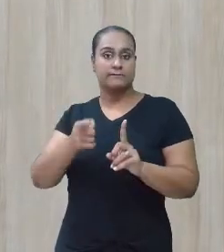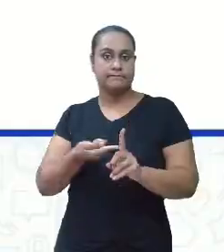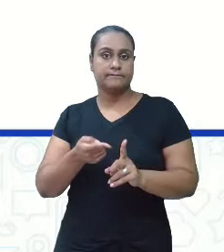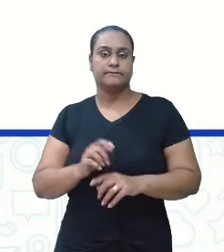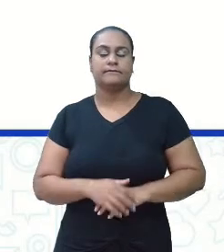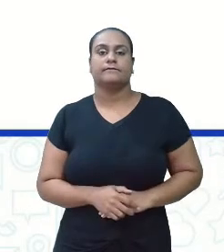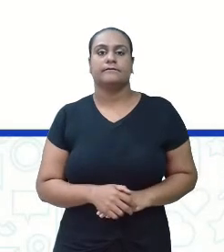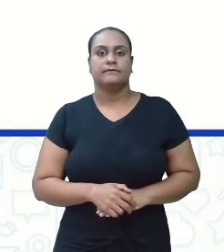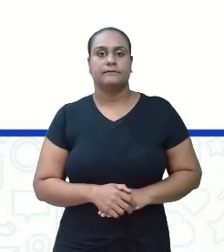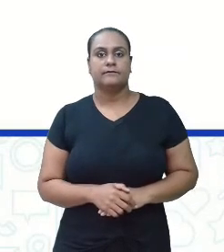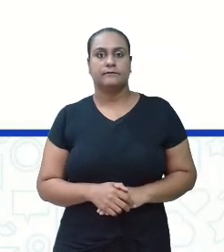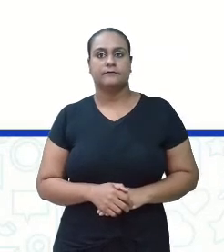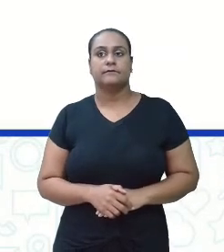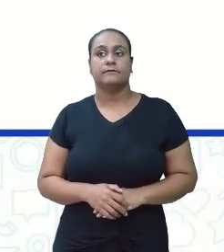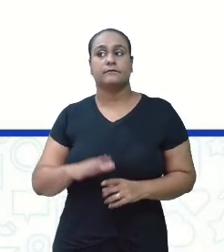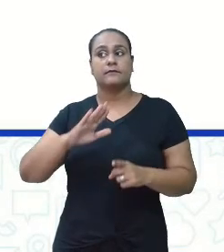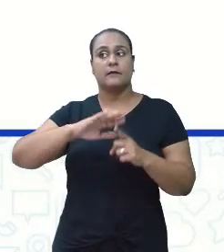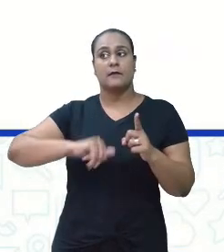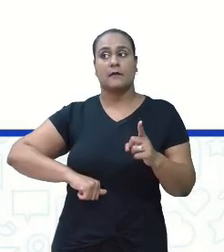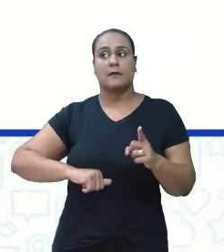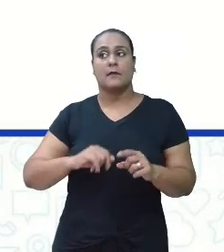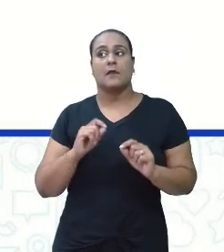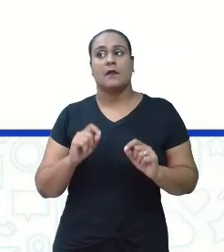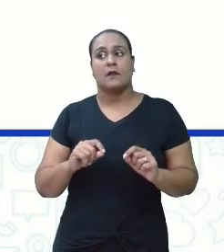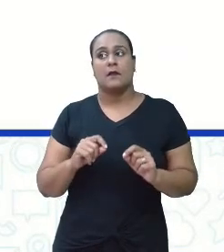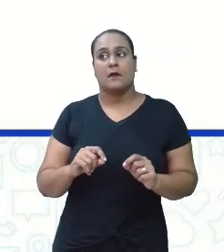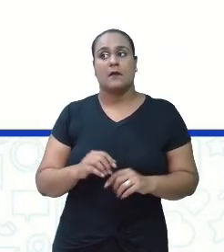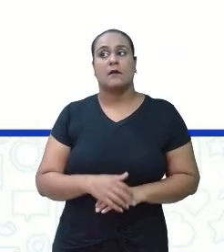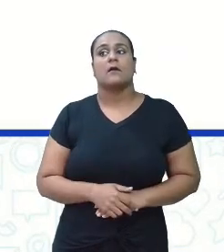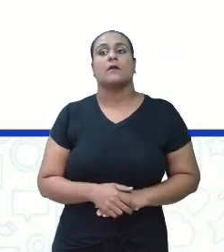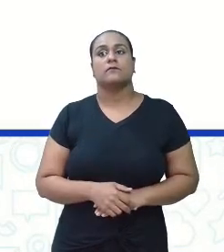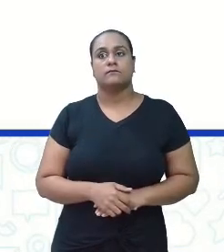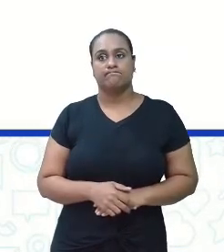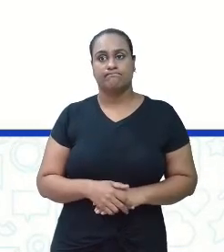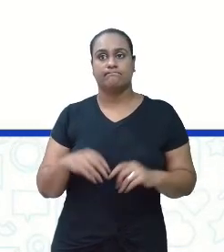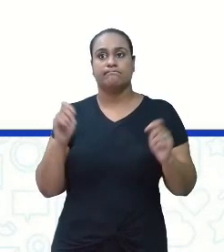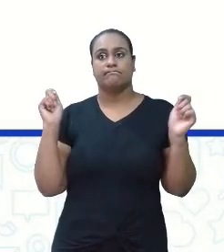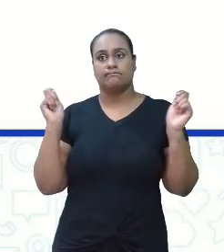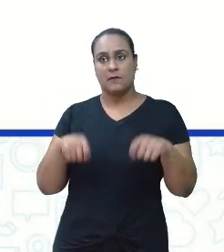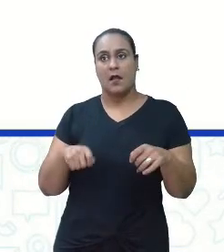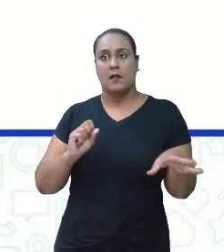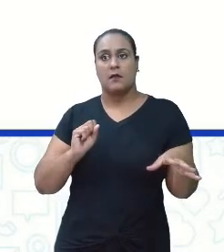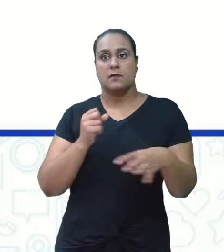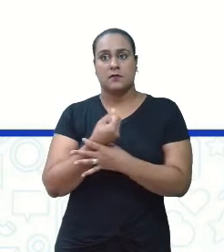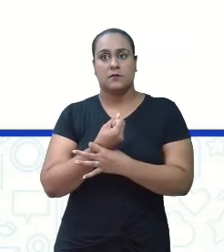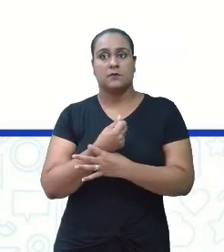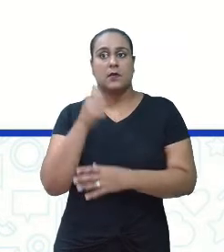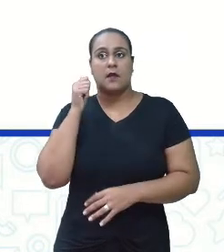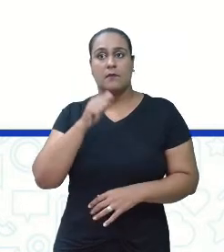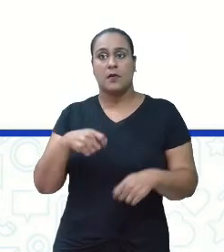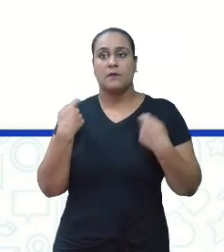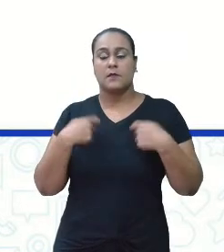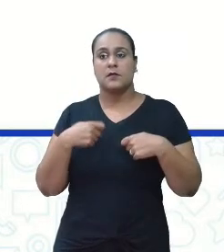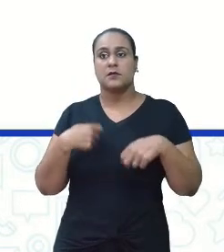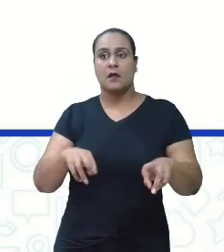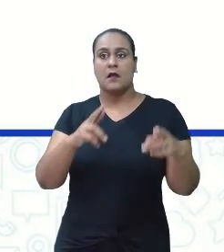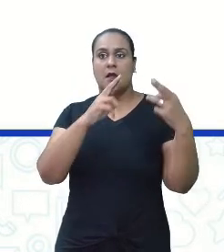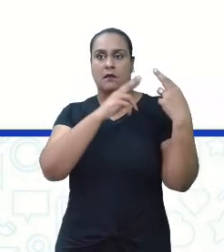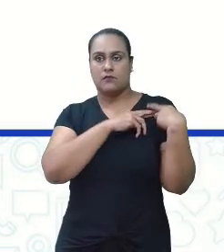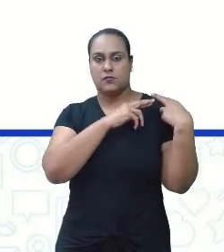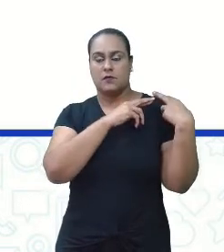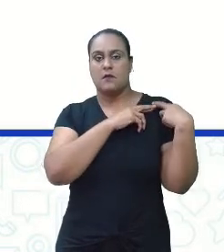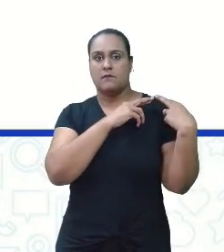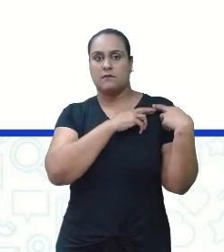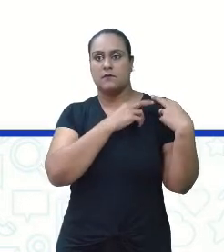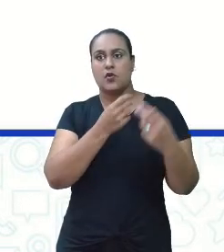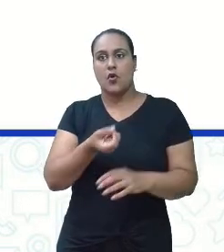embora aqui desvantagem tem, seja um método bastante eficaz e seguro, a mulher precisa ser